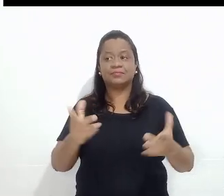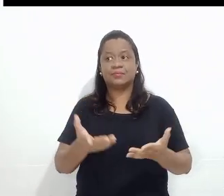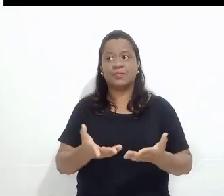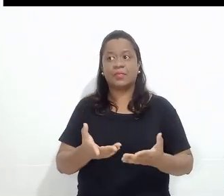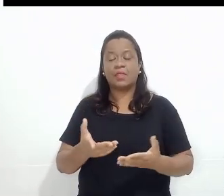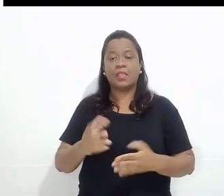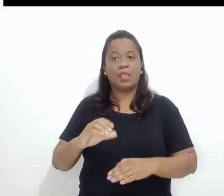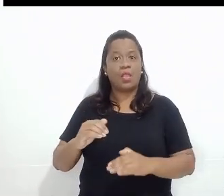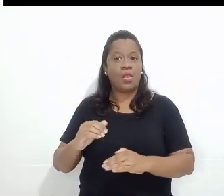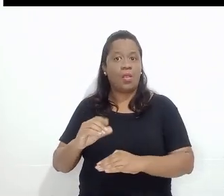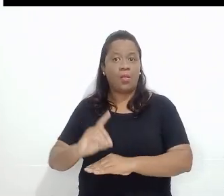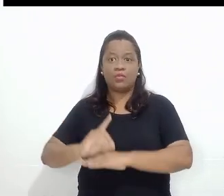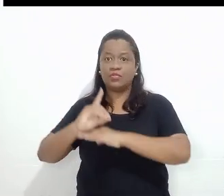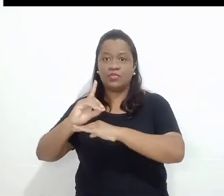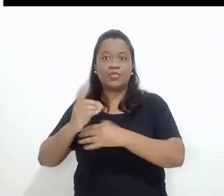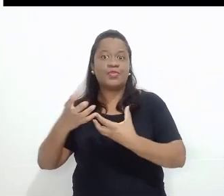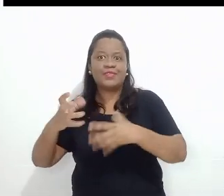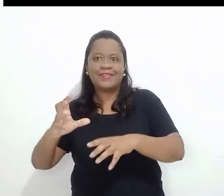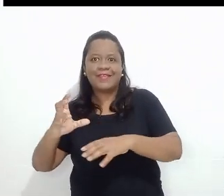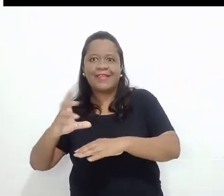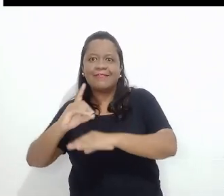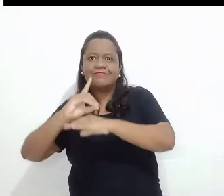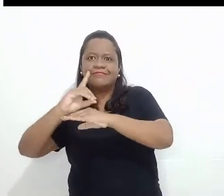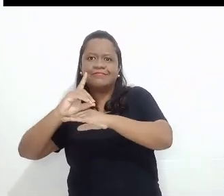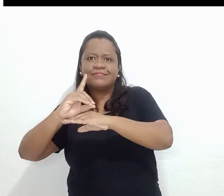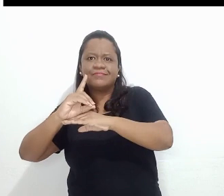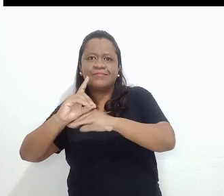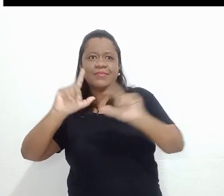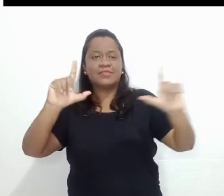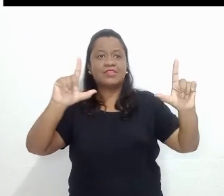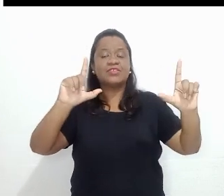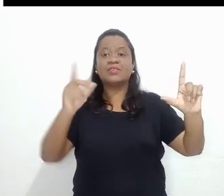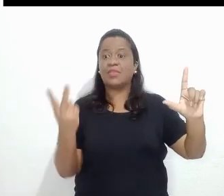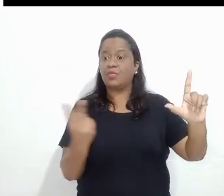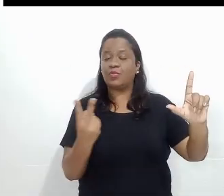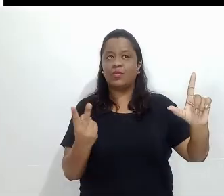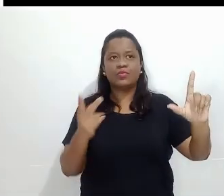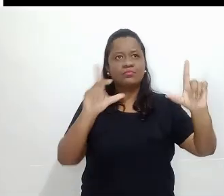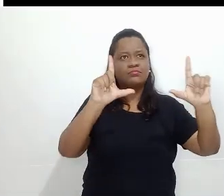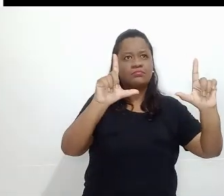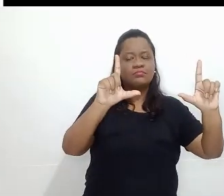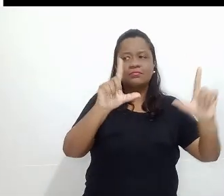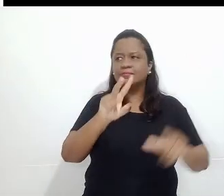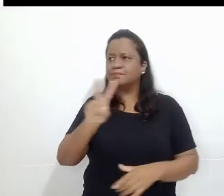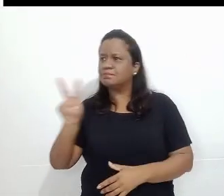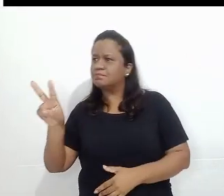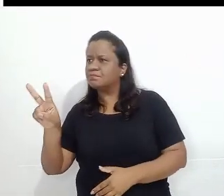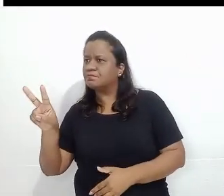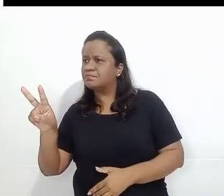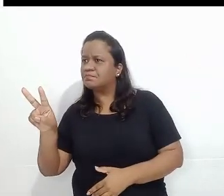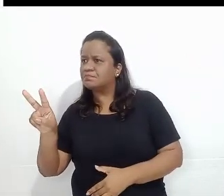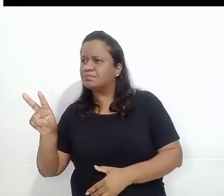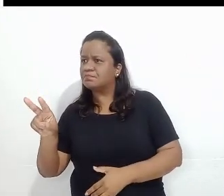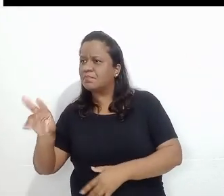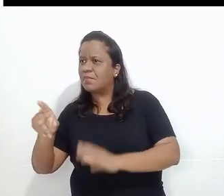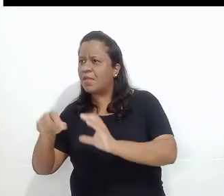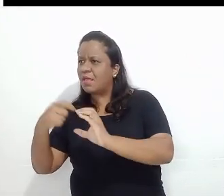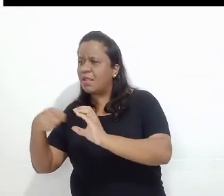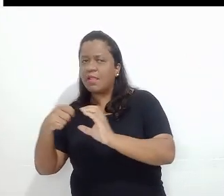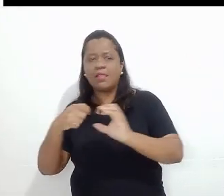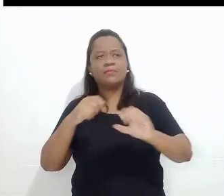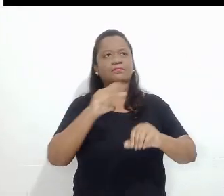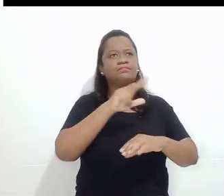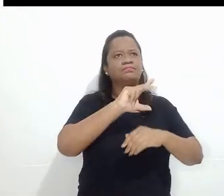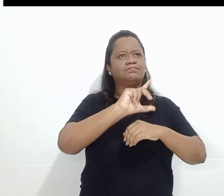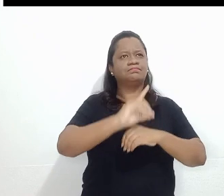diretor não quer só ver o vídeo assist, ele quer ver a cena acontecendo e quer ver o vídeo assist. Então, tem que ser posições estratégicas que